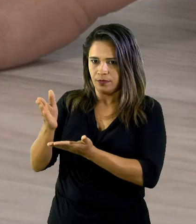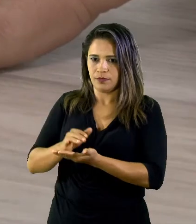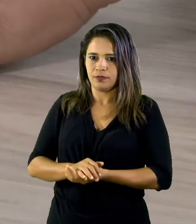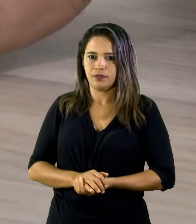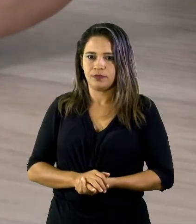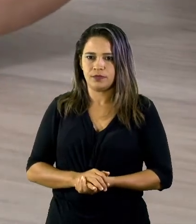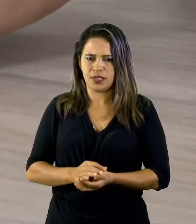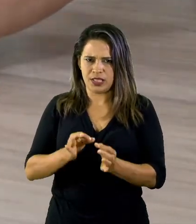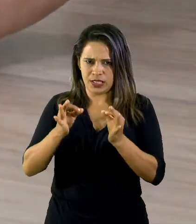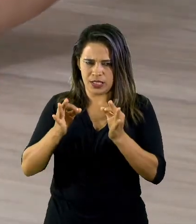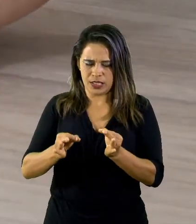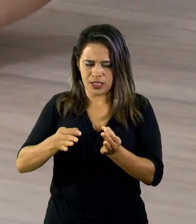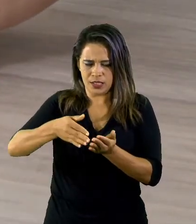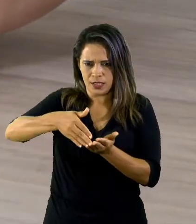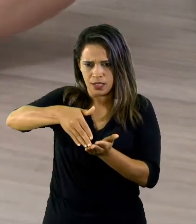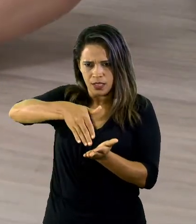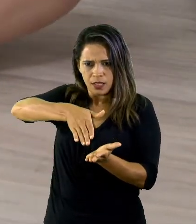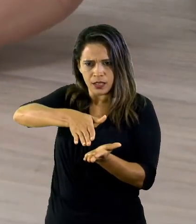bem certinho.